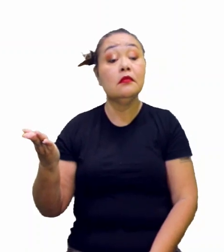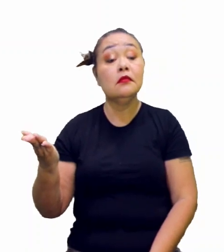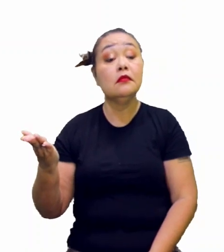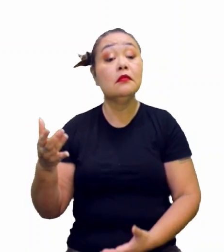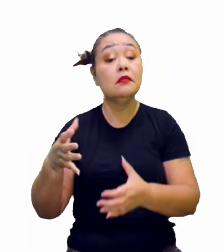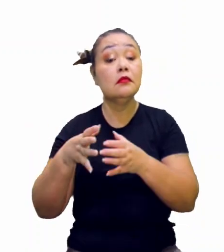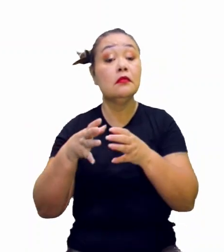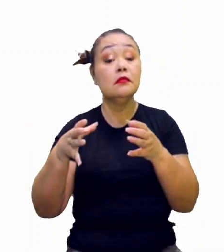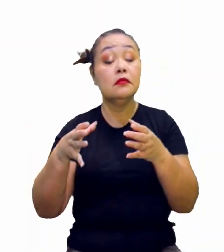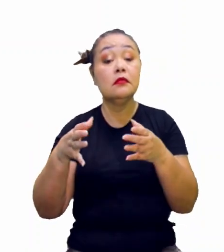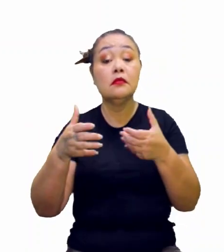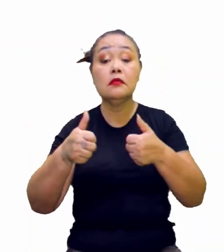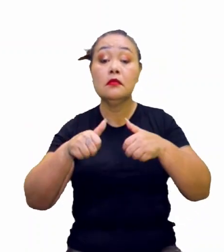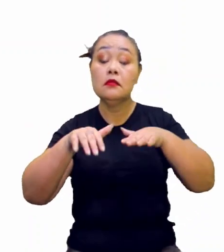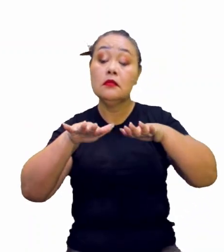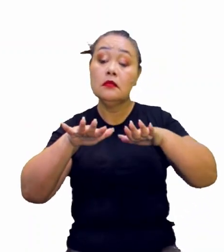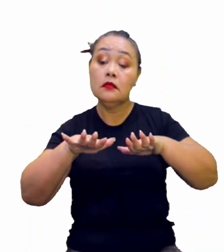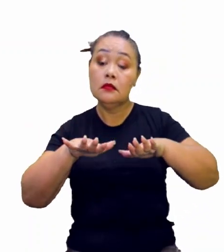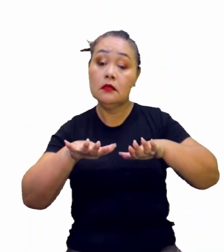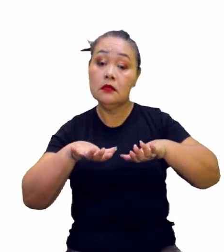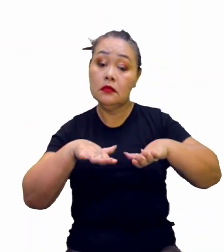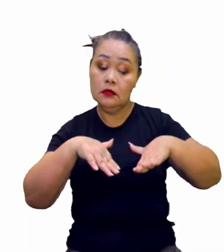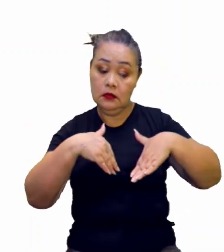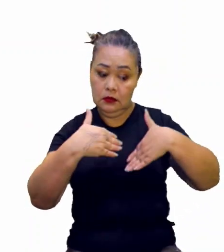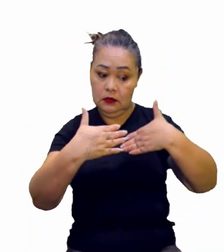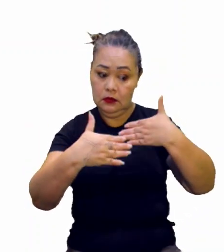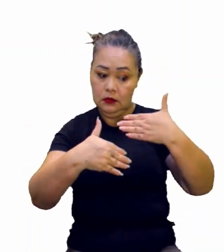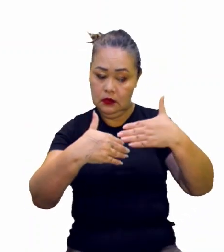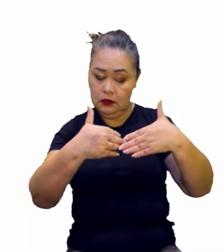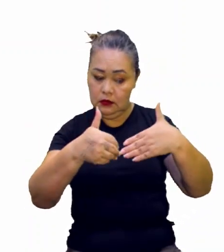Uma grande comunidade estável e